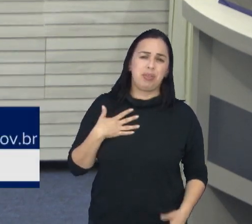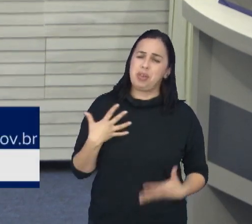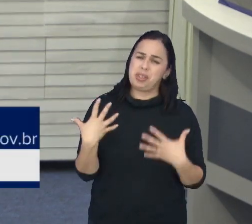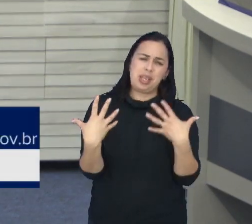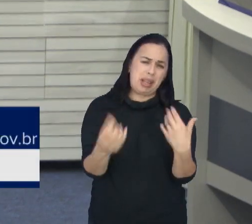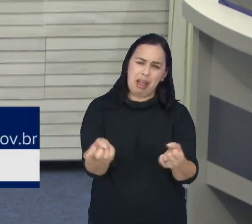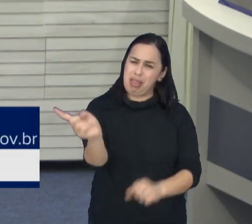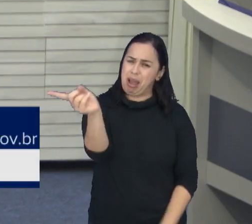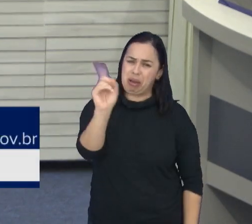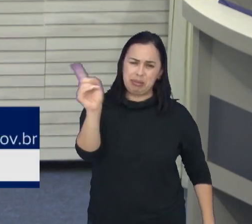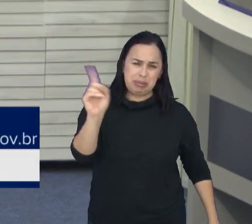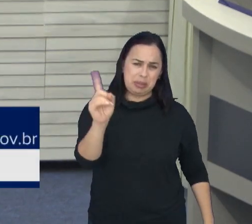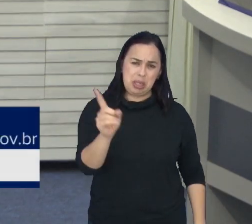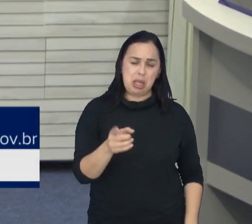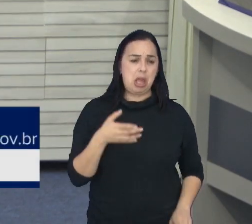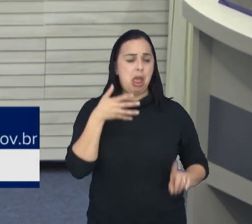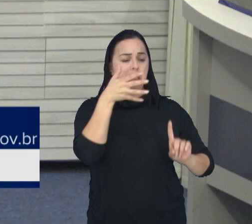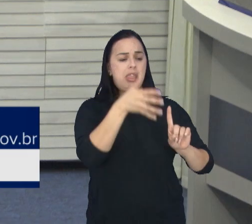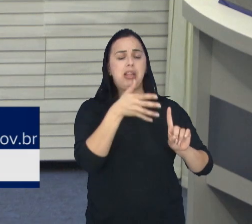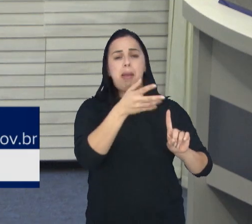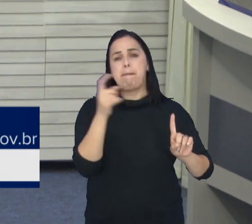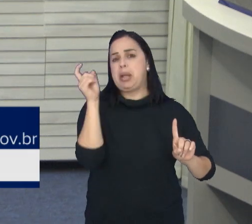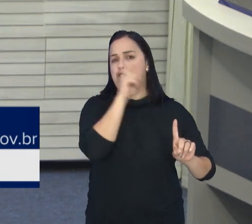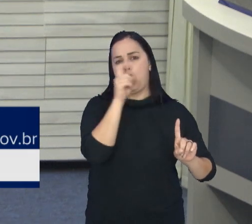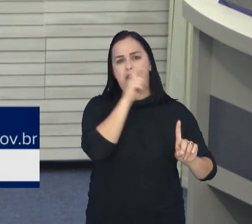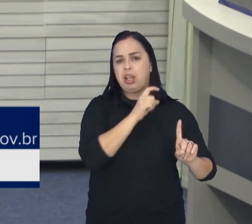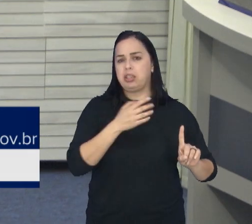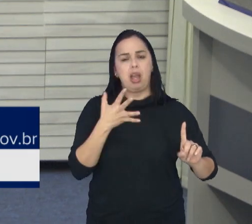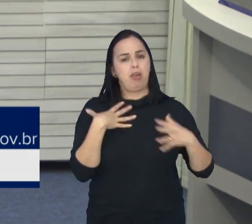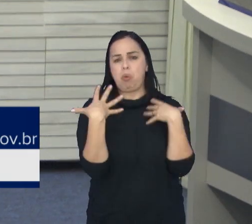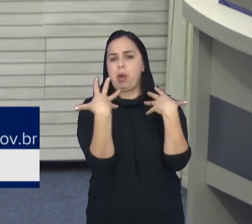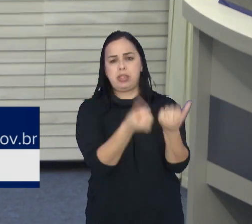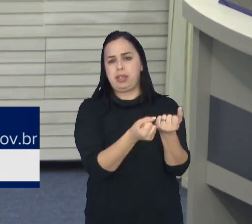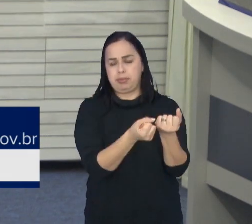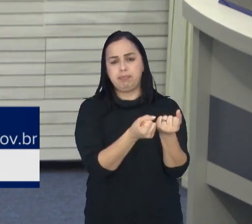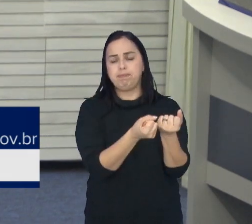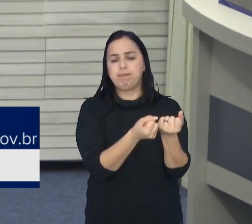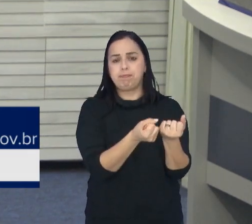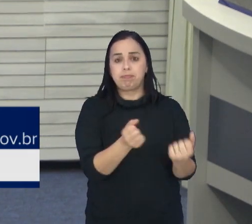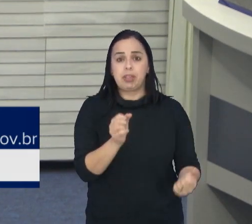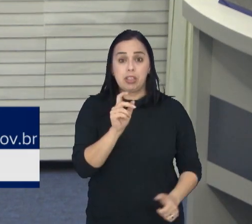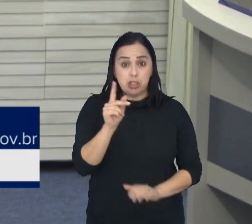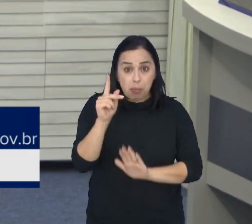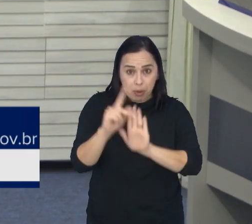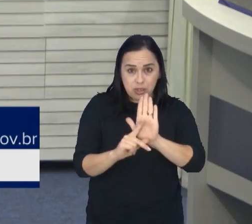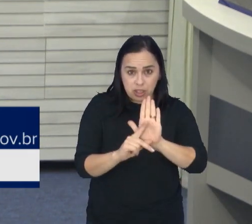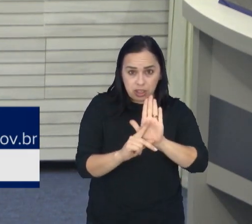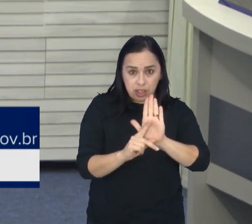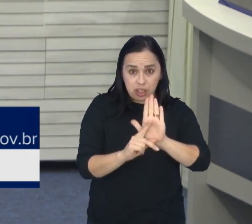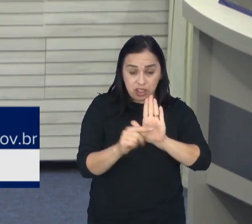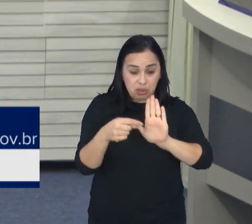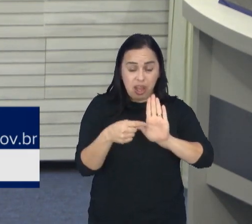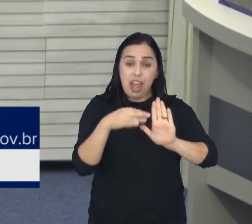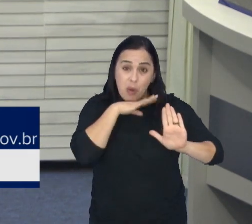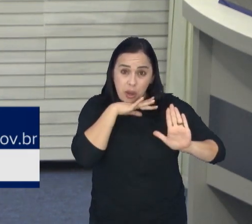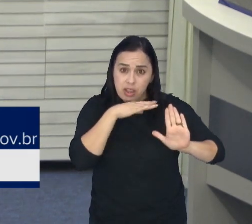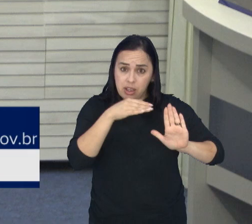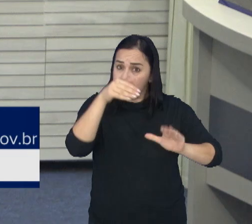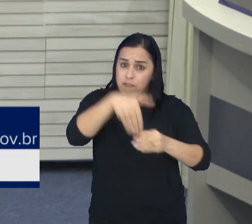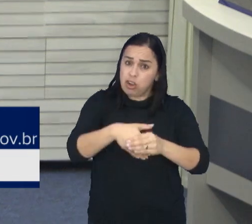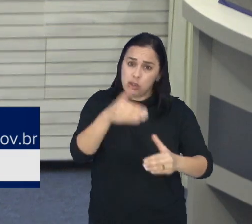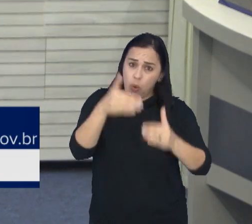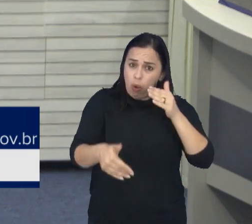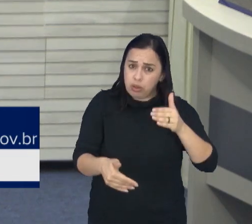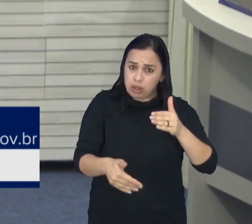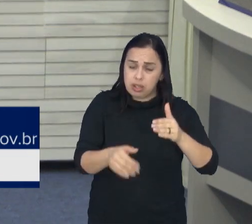admitir também discursos aqui mentirosos, não dá, isso eu não vou admitir mais. Se o projeto é ruim, vote contra, né? Vamos ver, quem acha que o